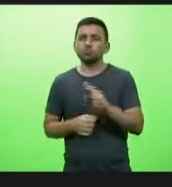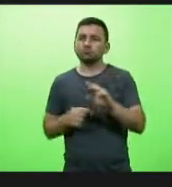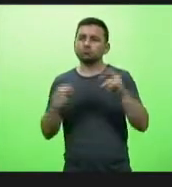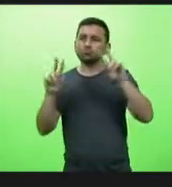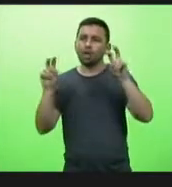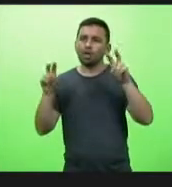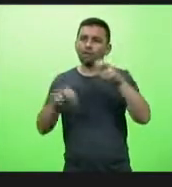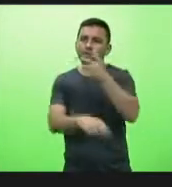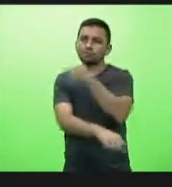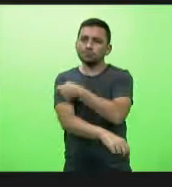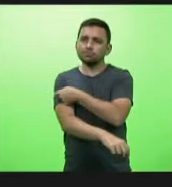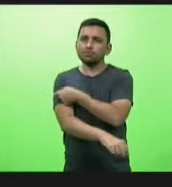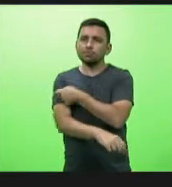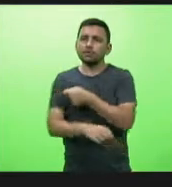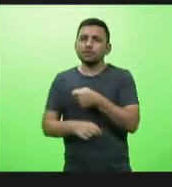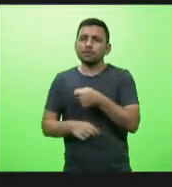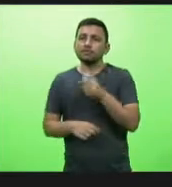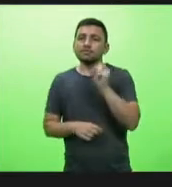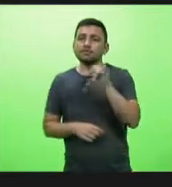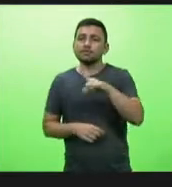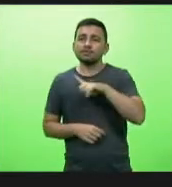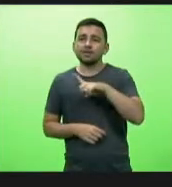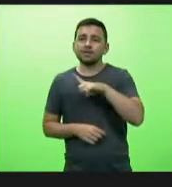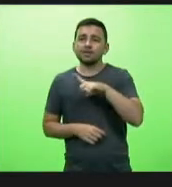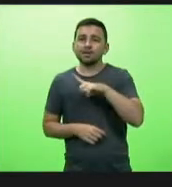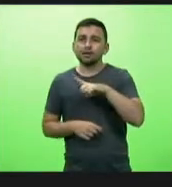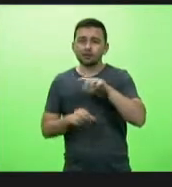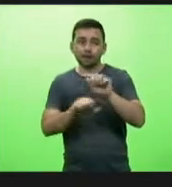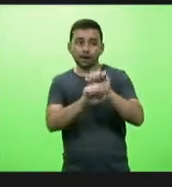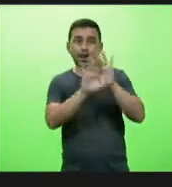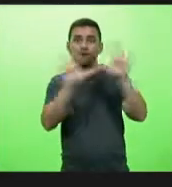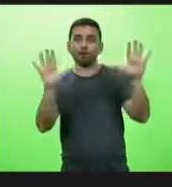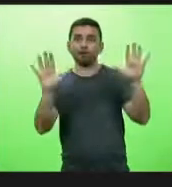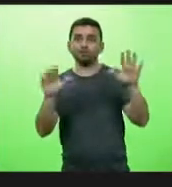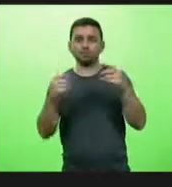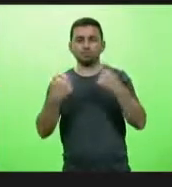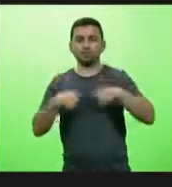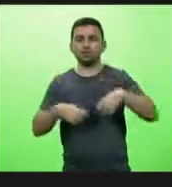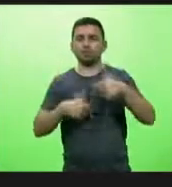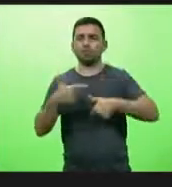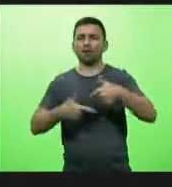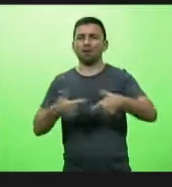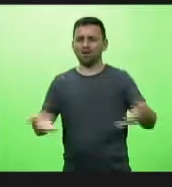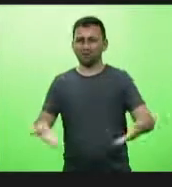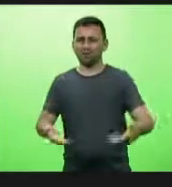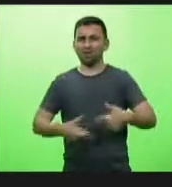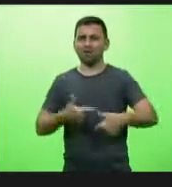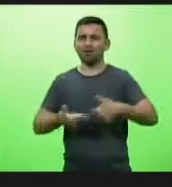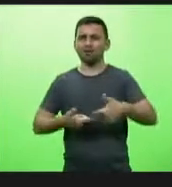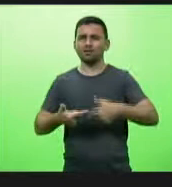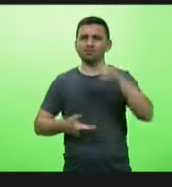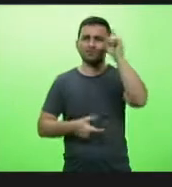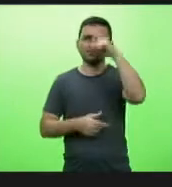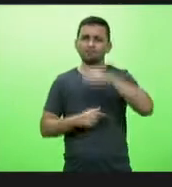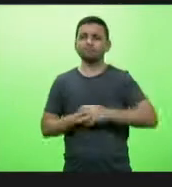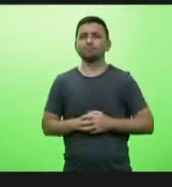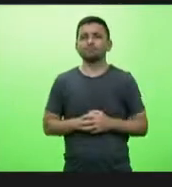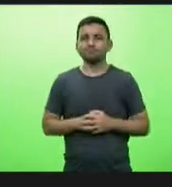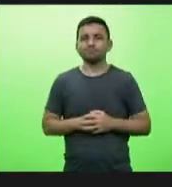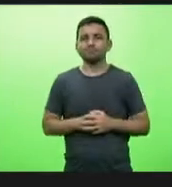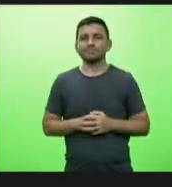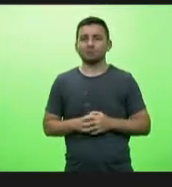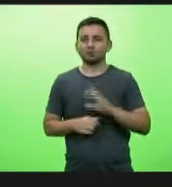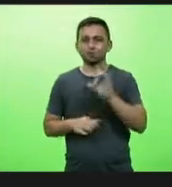vacinação. E que se tivesse a transparência, não precisava estar passando o trabalho que eu estou. Tá bom? Parabéns, deputado Felipe. Obrigado, era